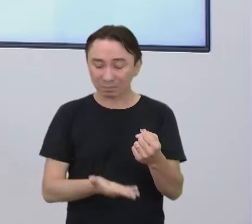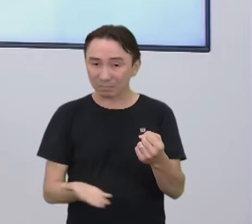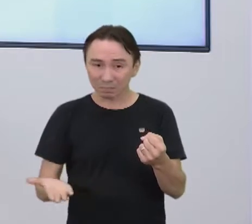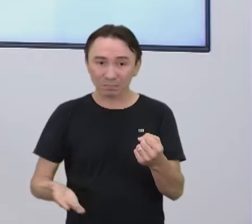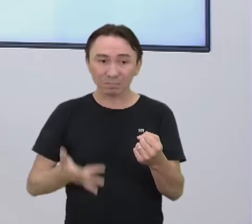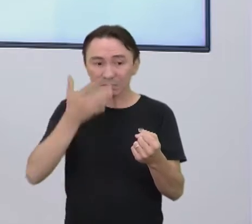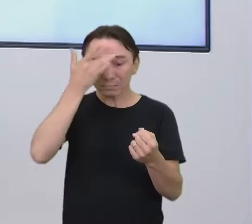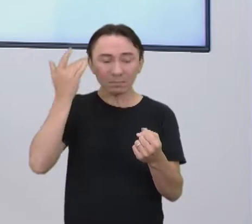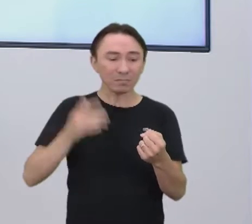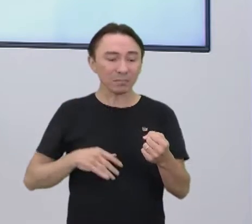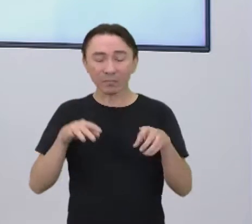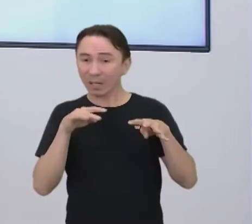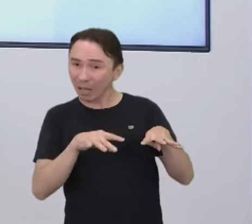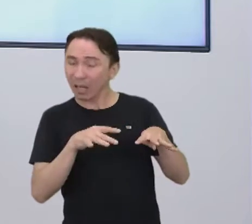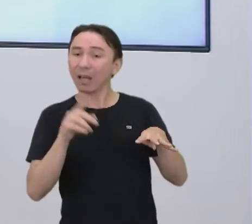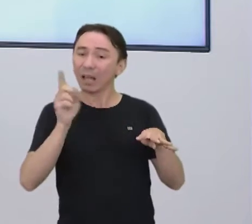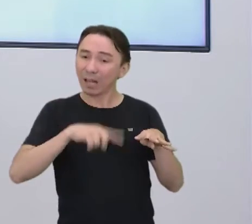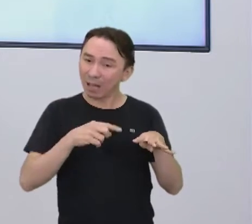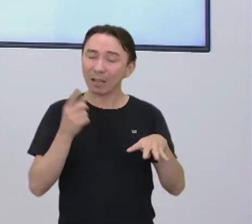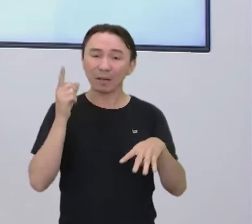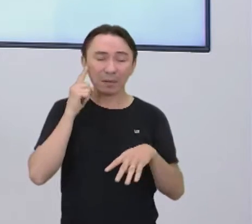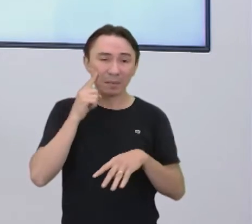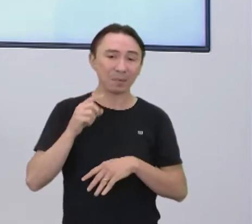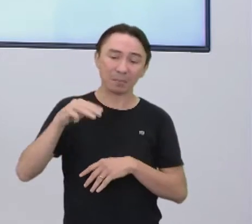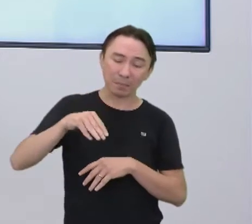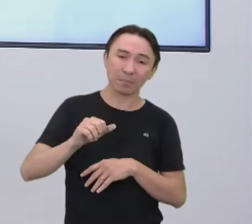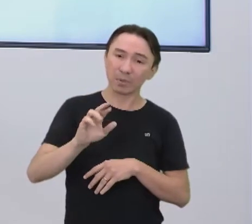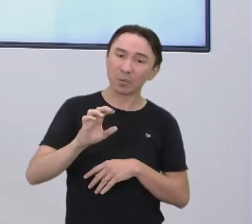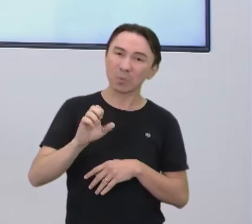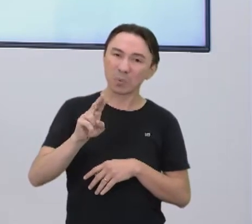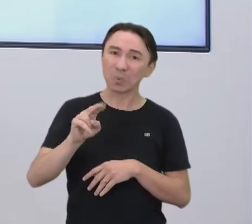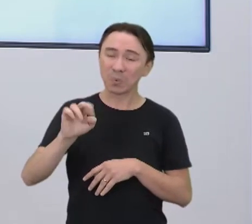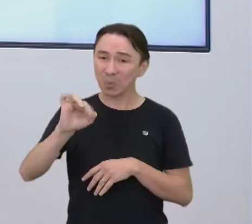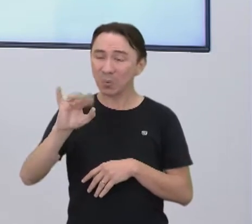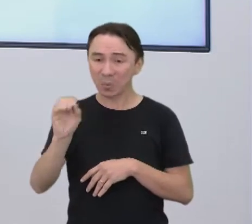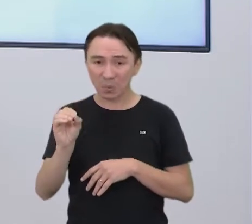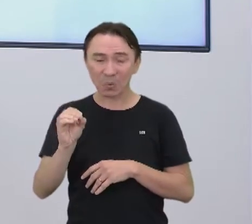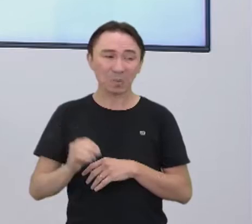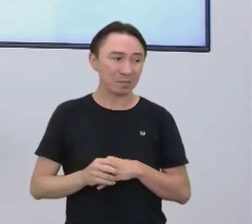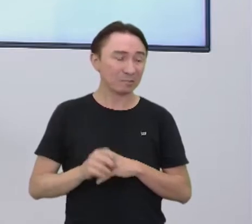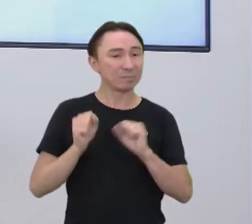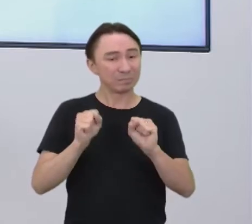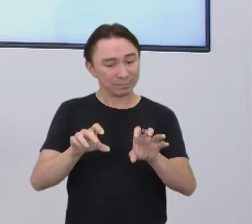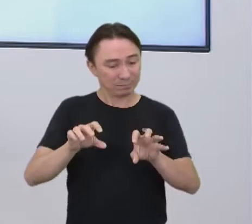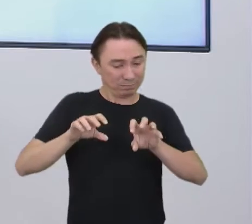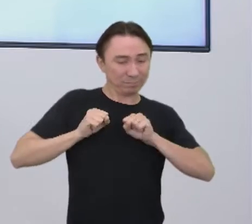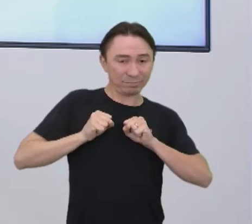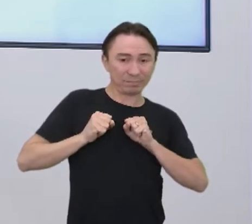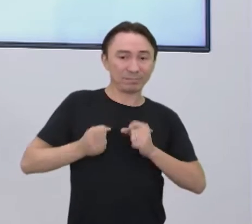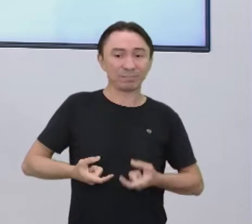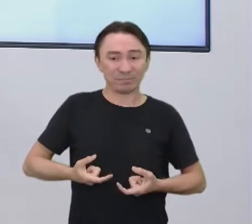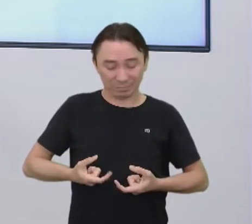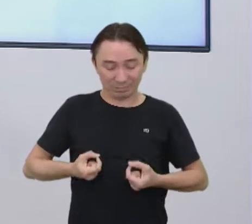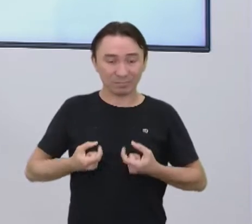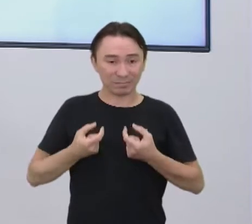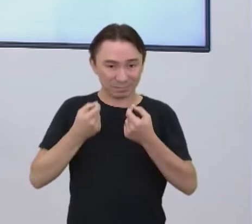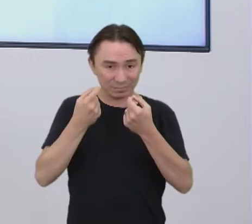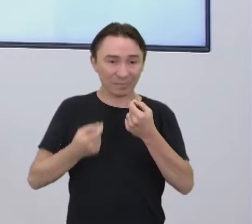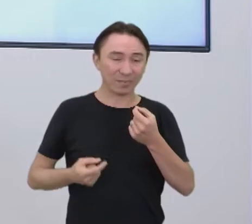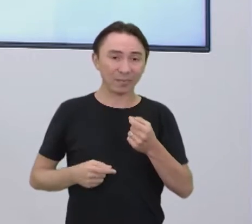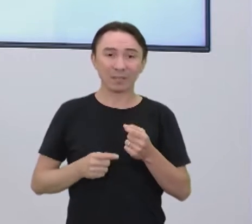pessoas expostas a mercúrio, inclusive crianças. Então, o mercúrio, ele é um material cancerígeno, foi proibido esse